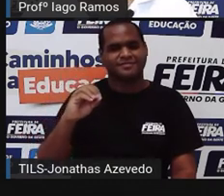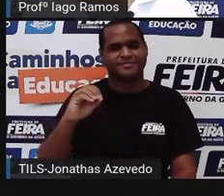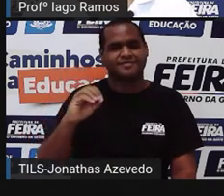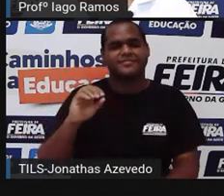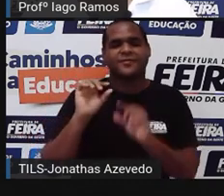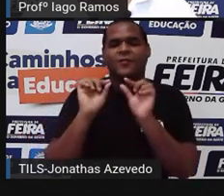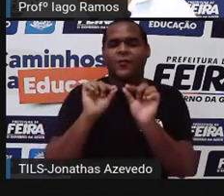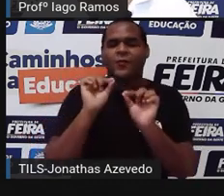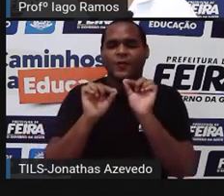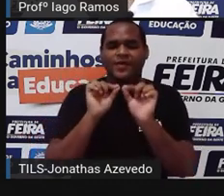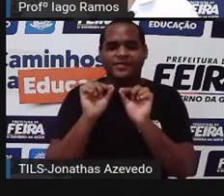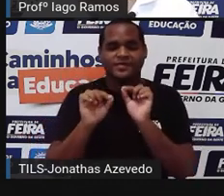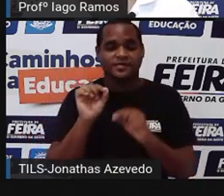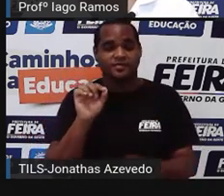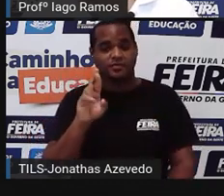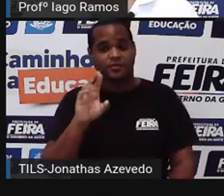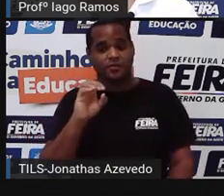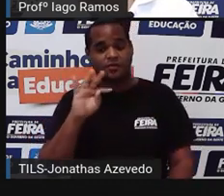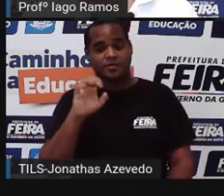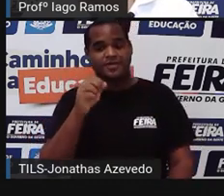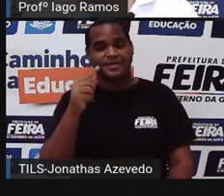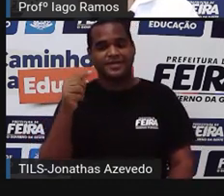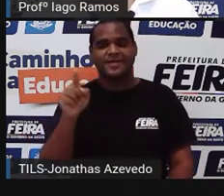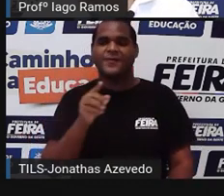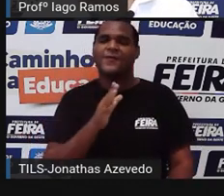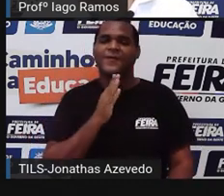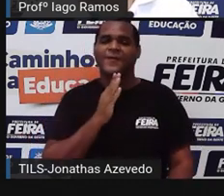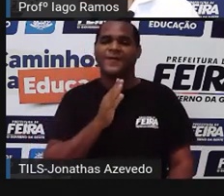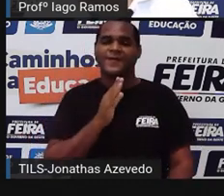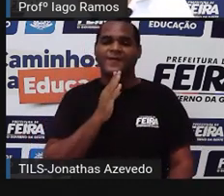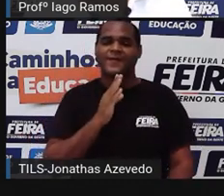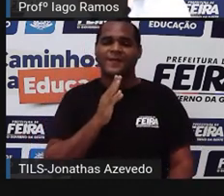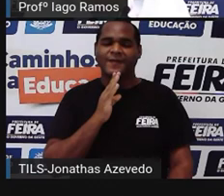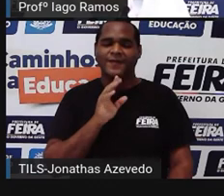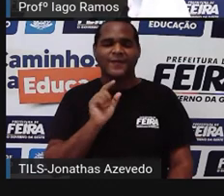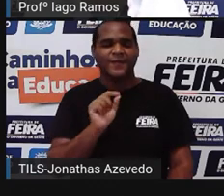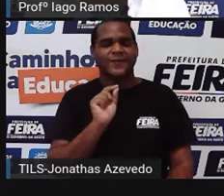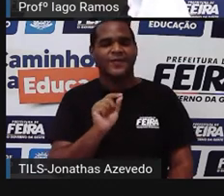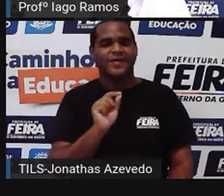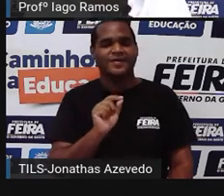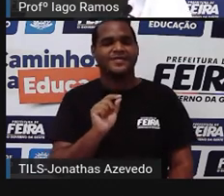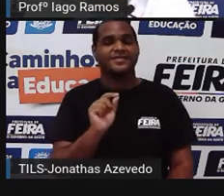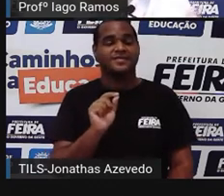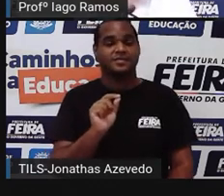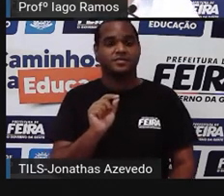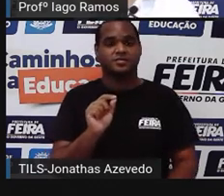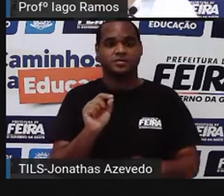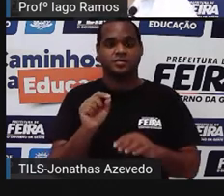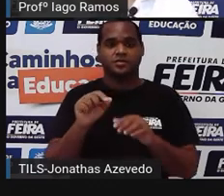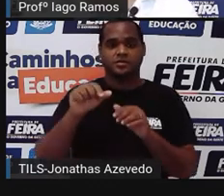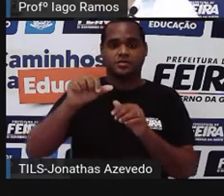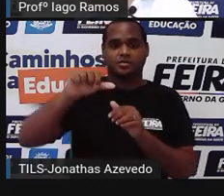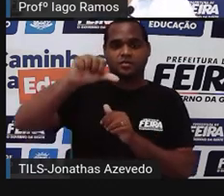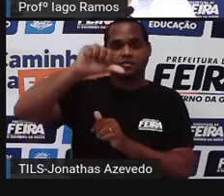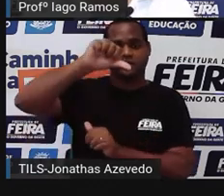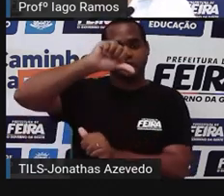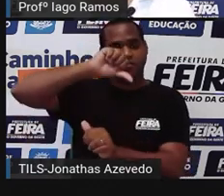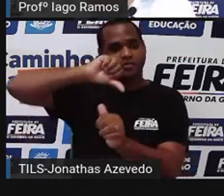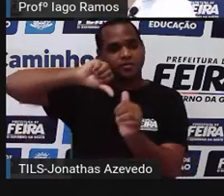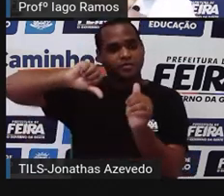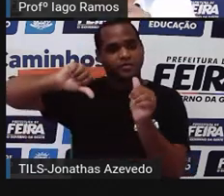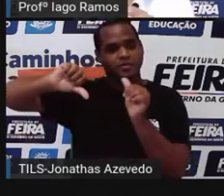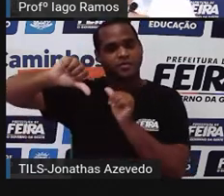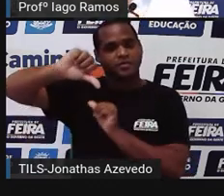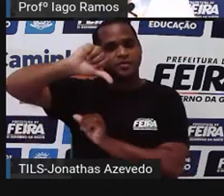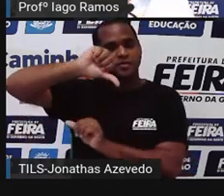rotação é uma palavrinha conhecida né e rotação significa girar Então